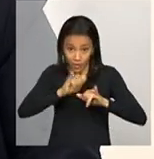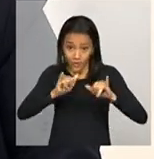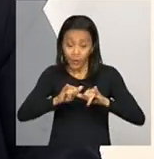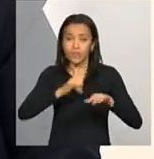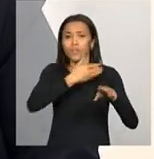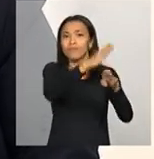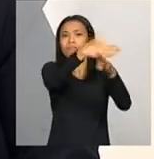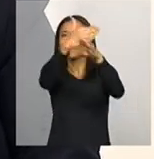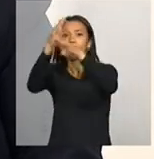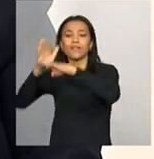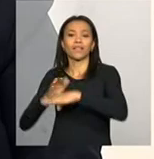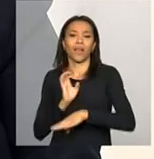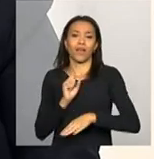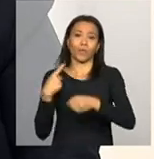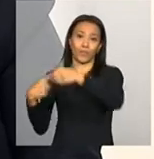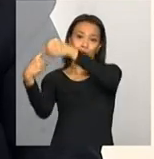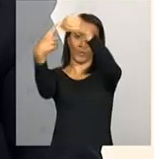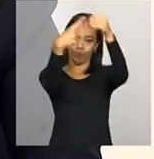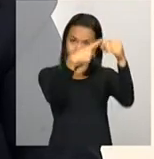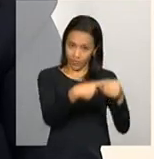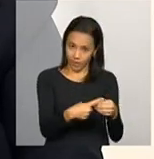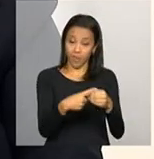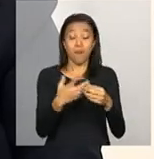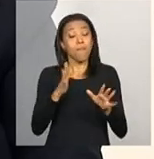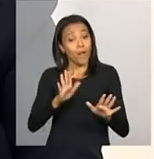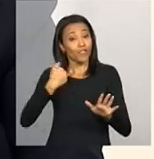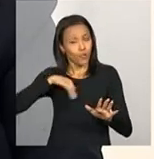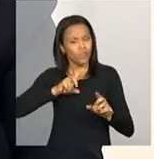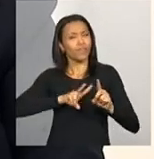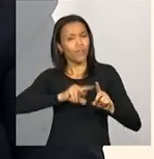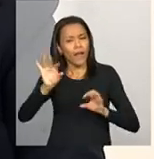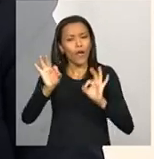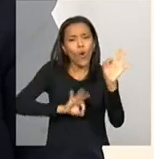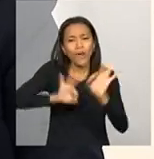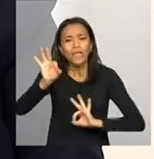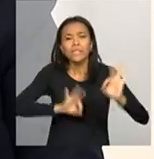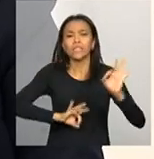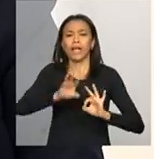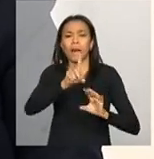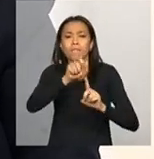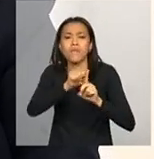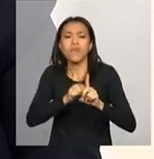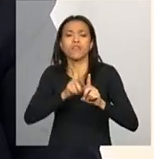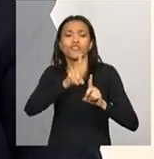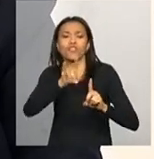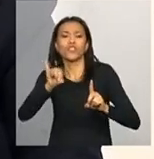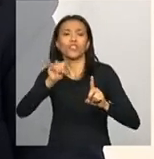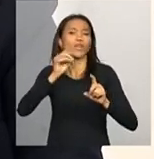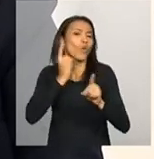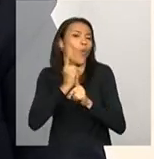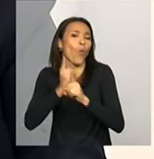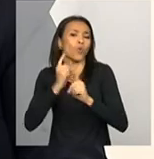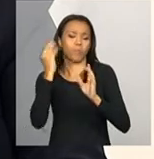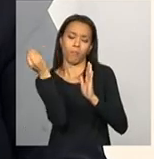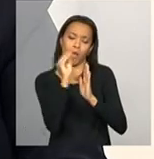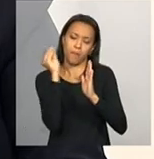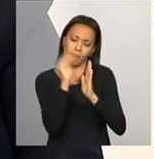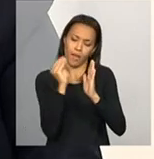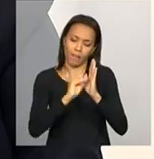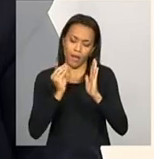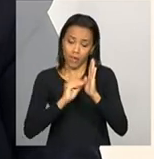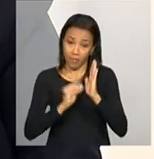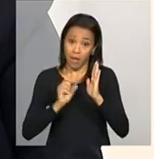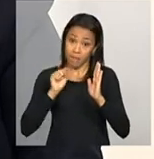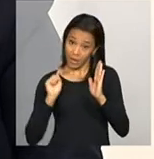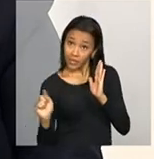para os municípios. Mas a gente vai elaborar um cronograma, né, de encontros para que